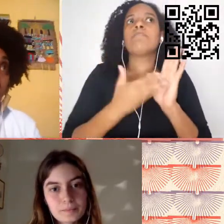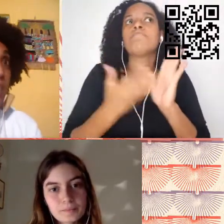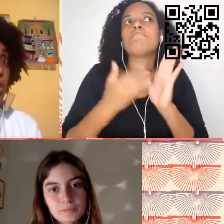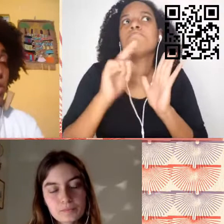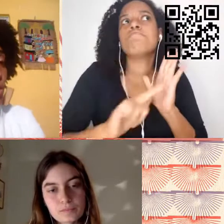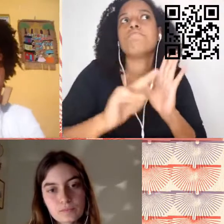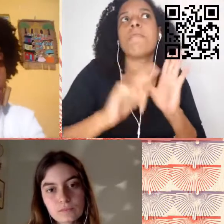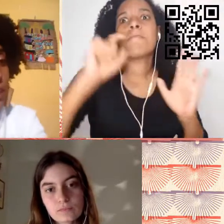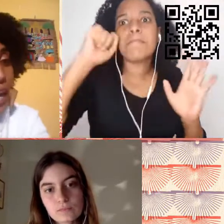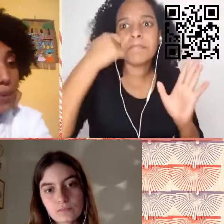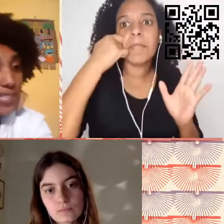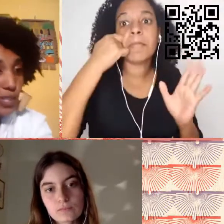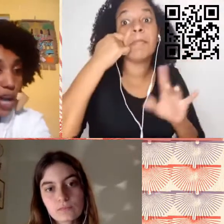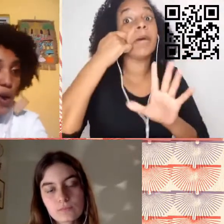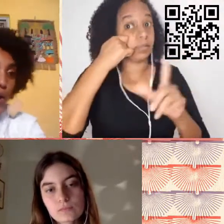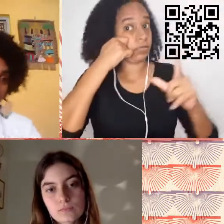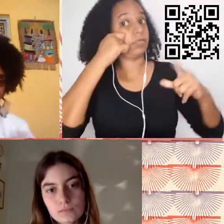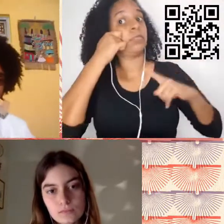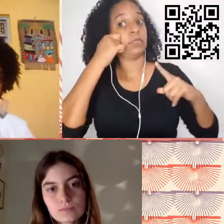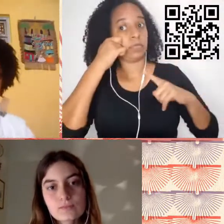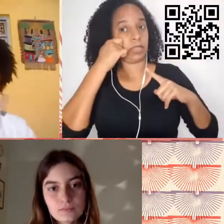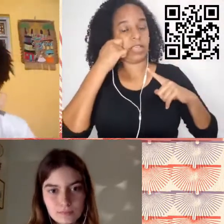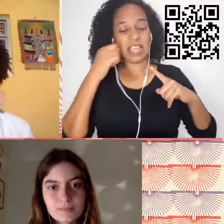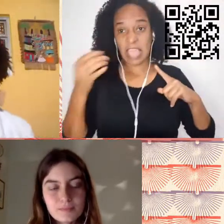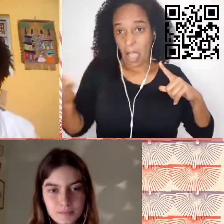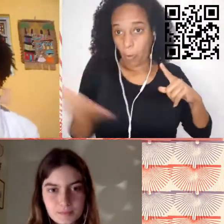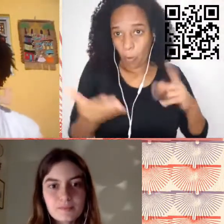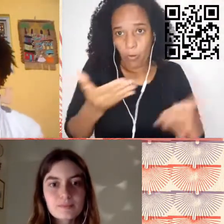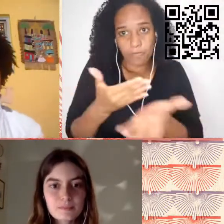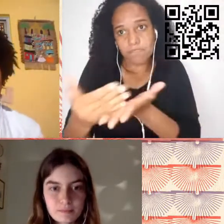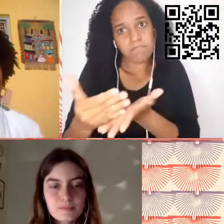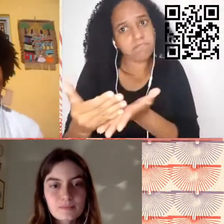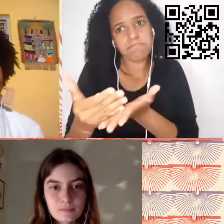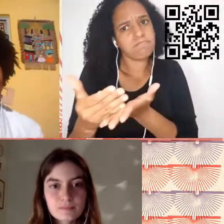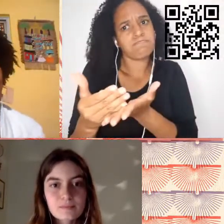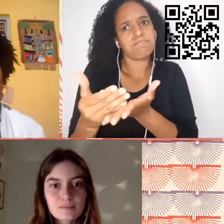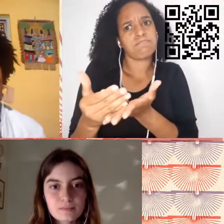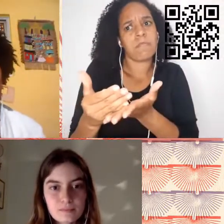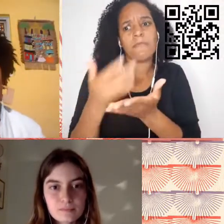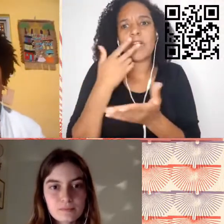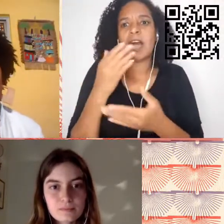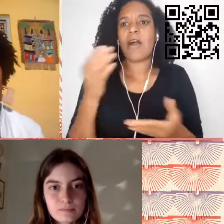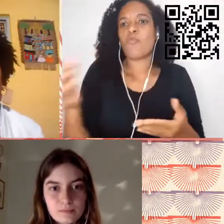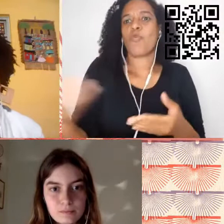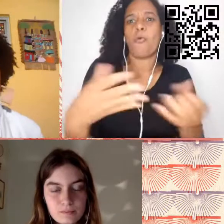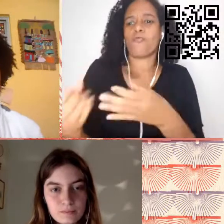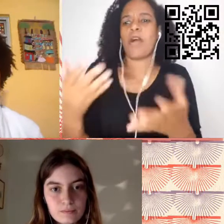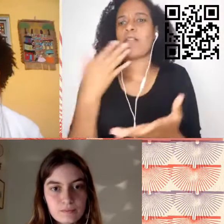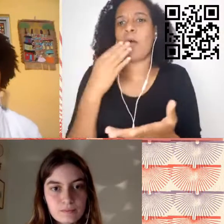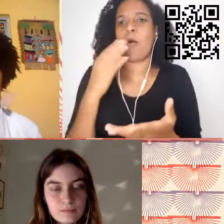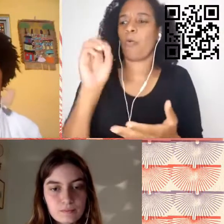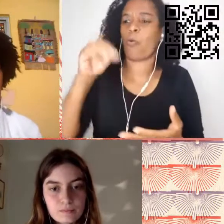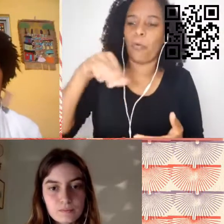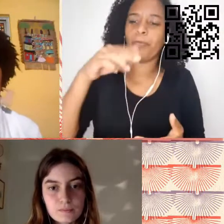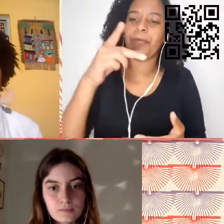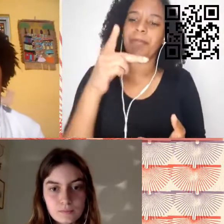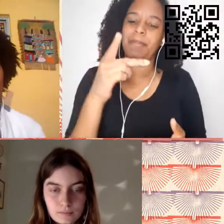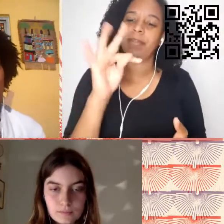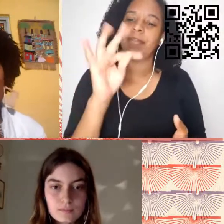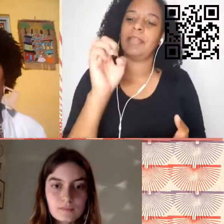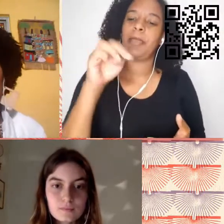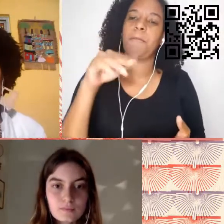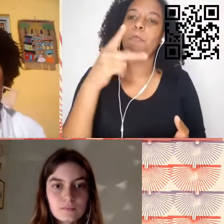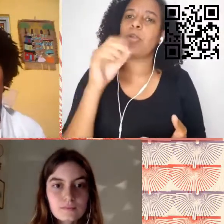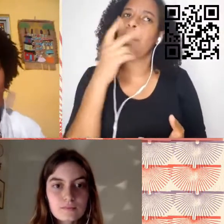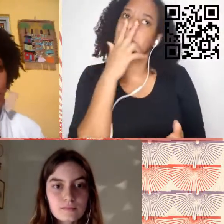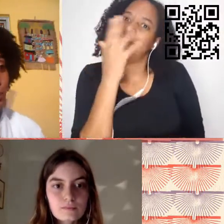sobretudo, que ela existe. E ela não existe agora, né? A gente fala contemporaneidade, mas ela, essa literatura, embora pareça algo novo hoje,